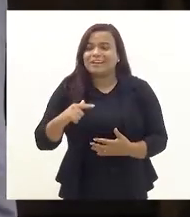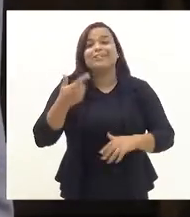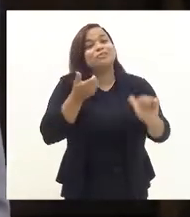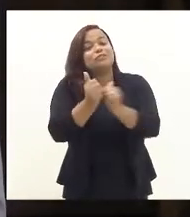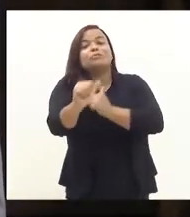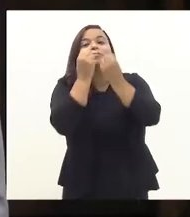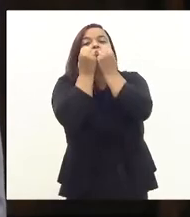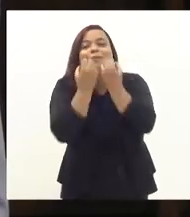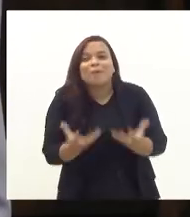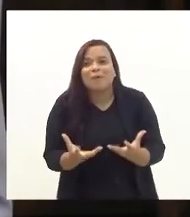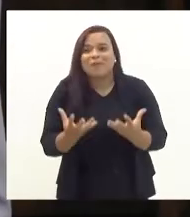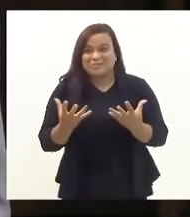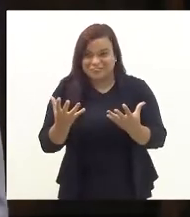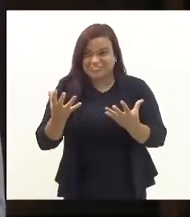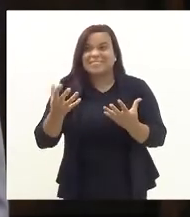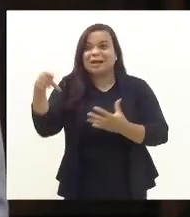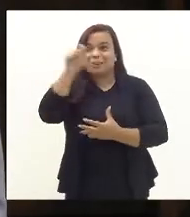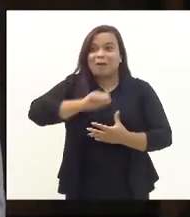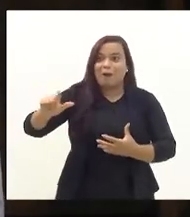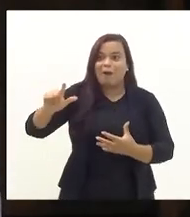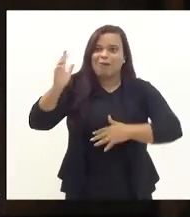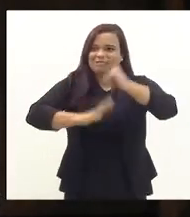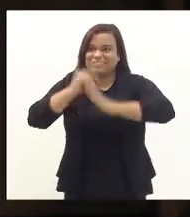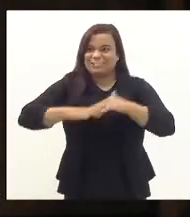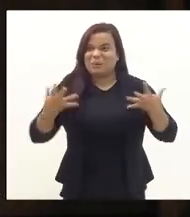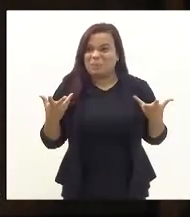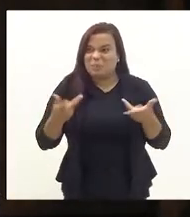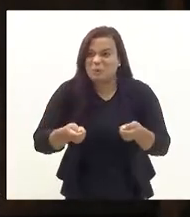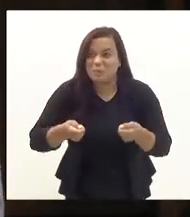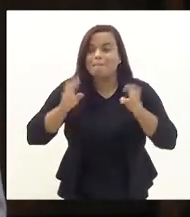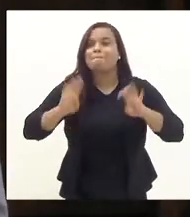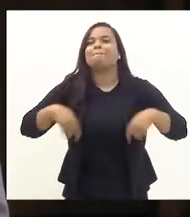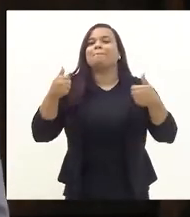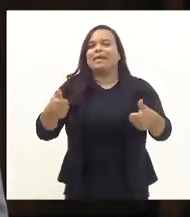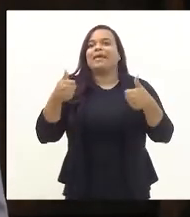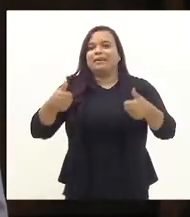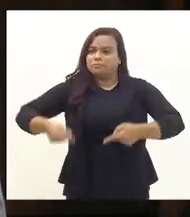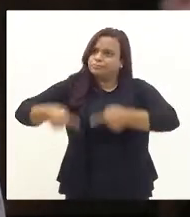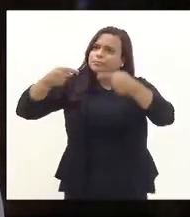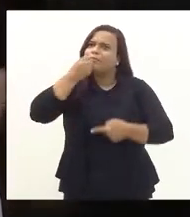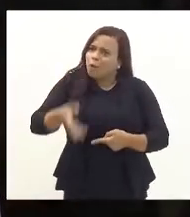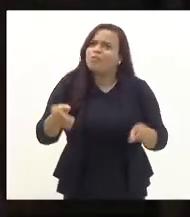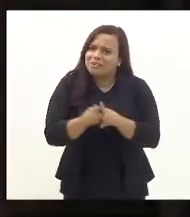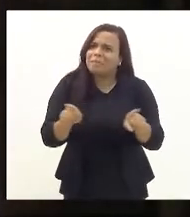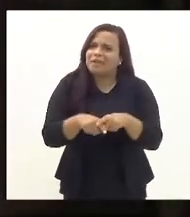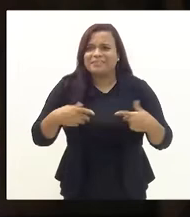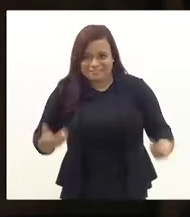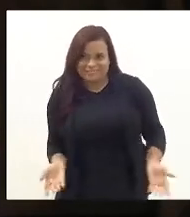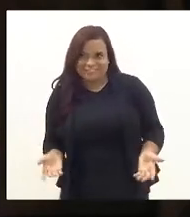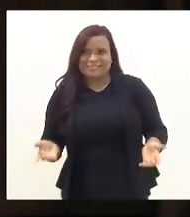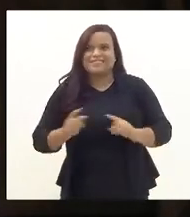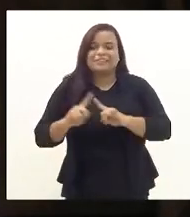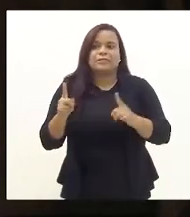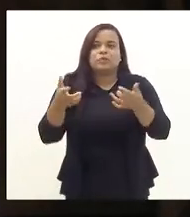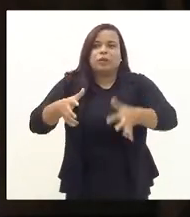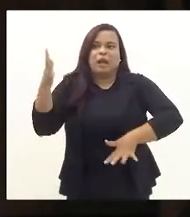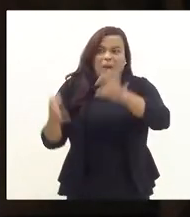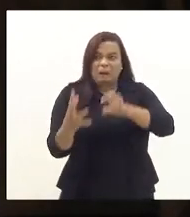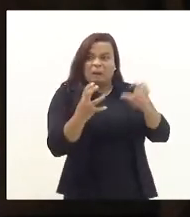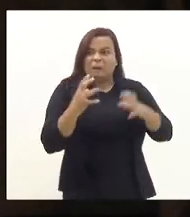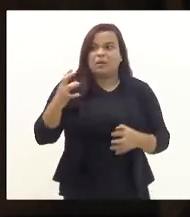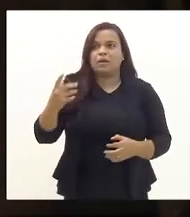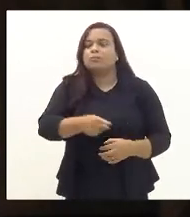esporte, o gol, o bom desempenho, até o bom desafio, mas a gente não quer que ninguém